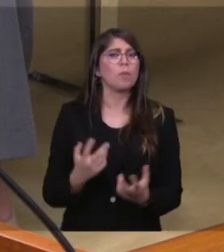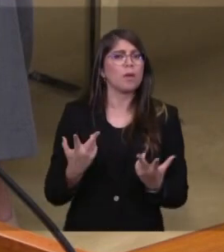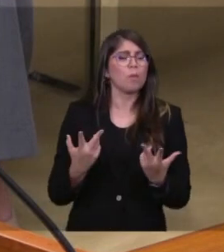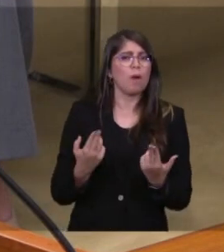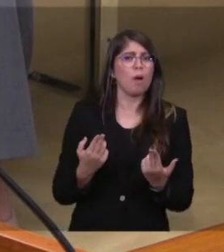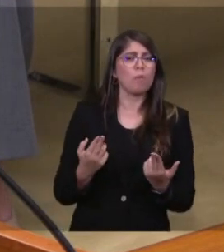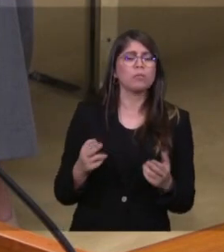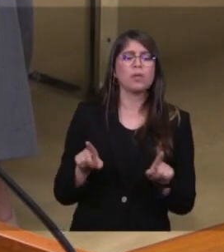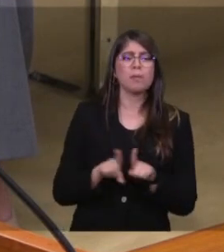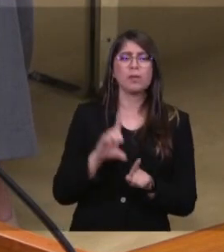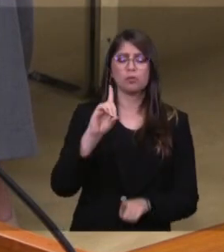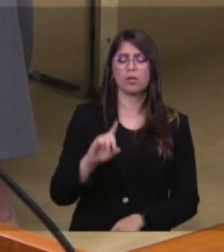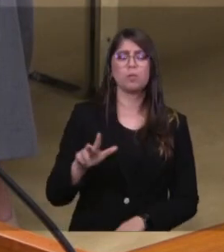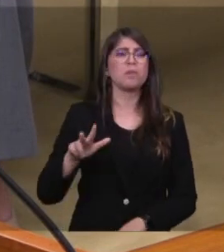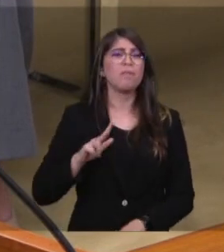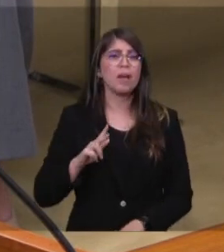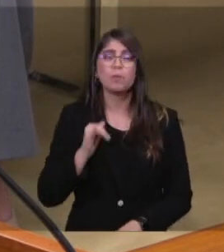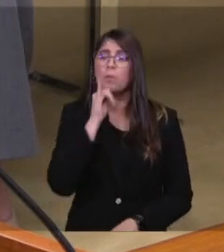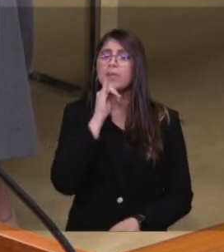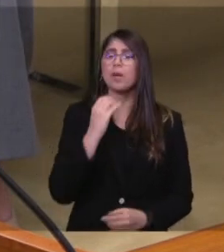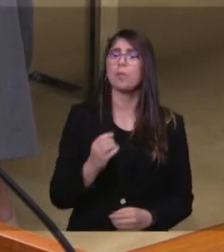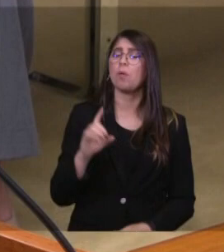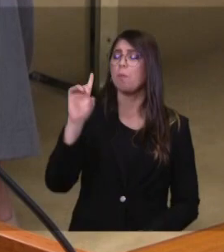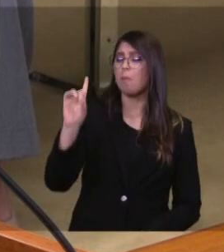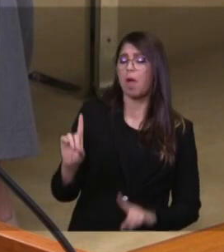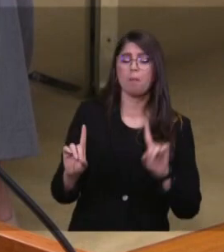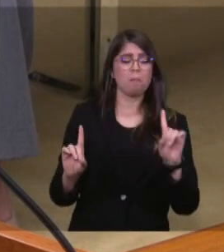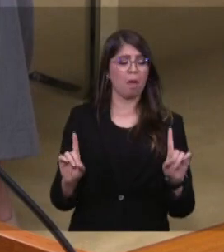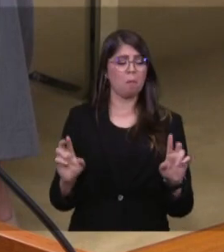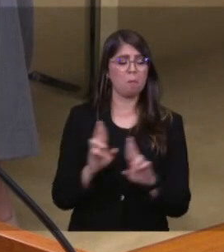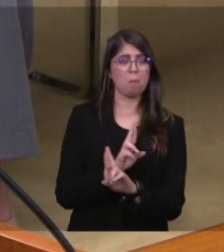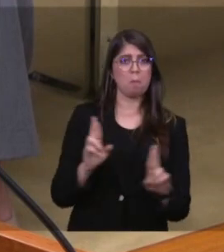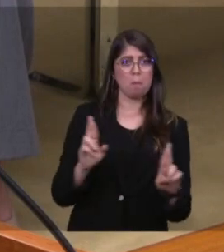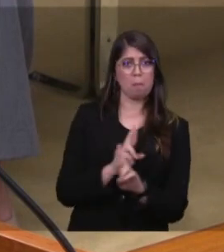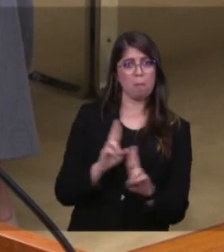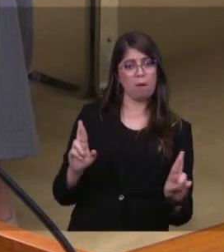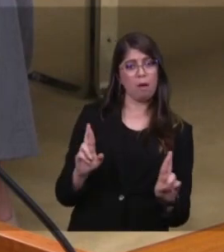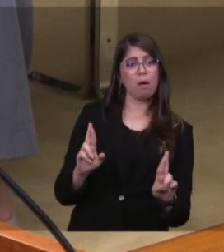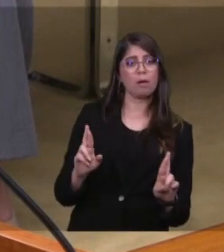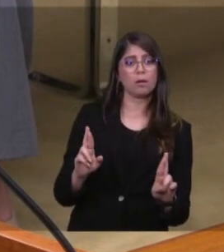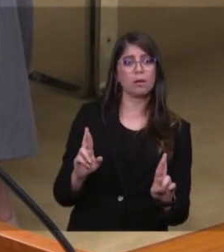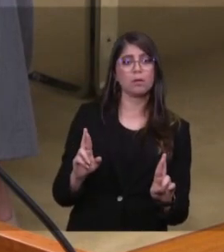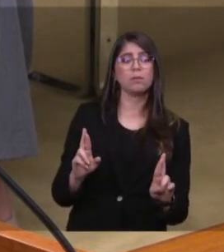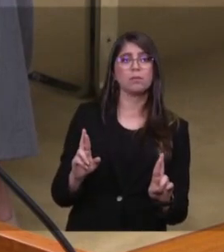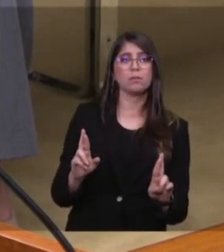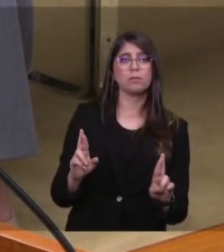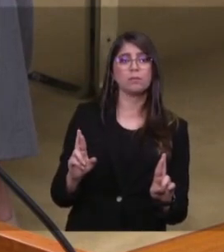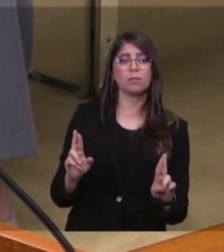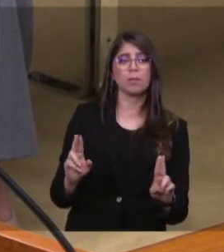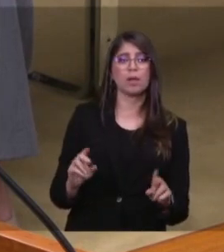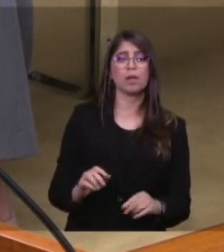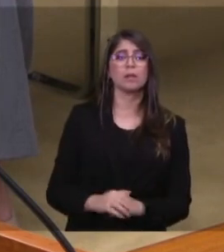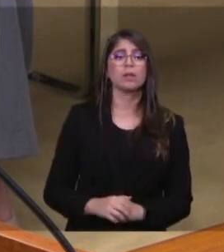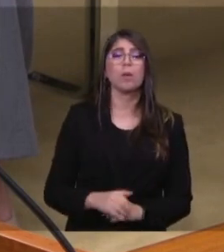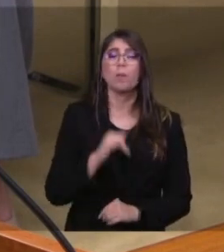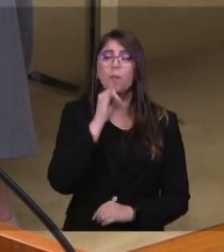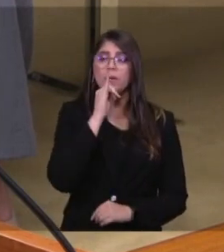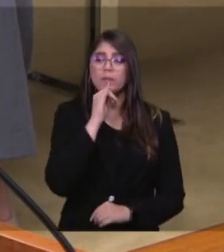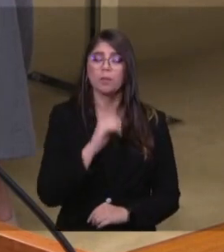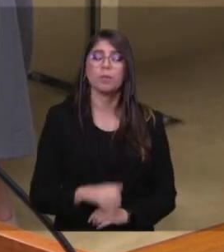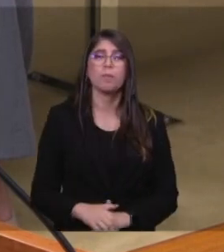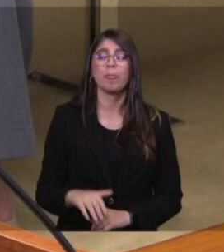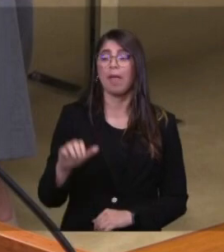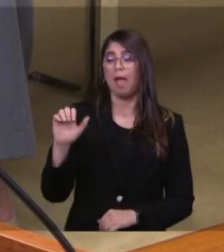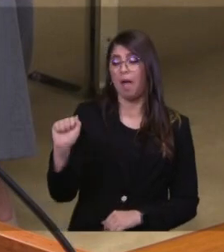privado? Duas partes possuem relações em que, e aí digo eu, em sinais trocados. Na primeira relação, A é credor